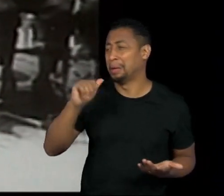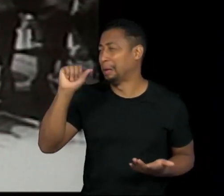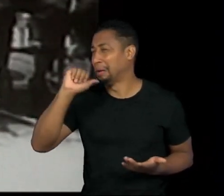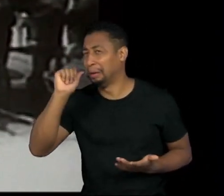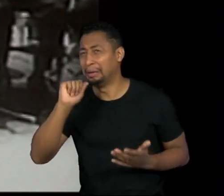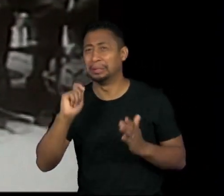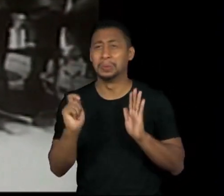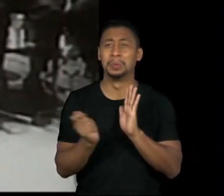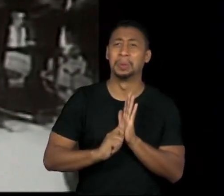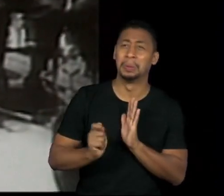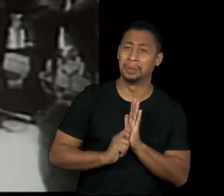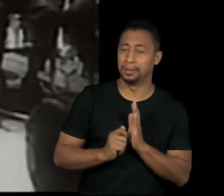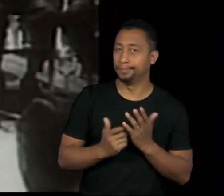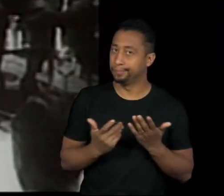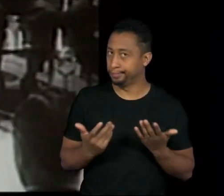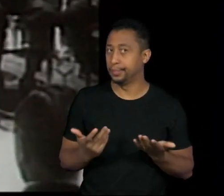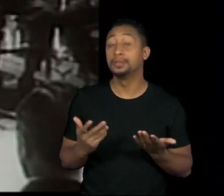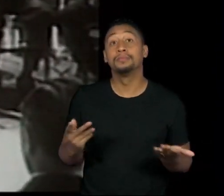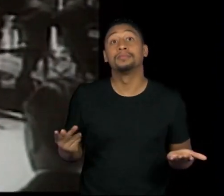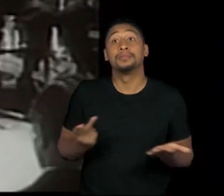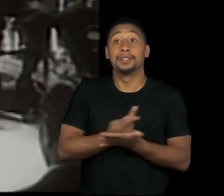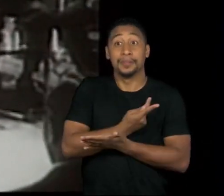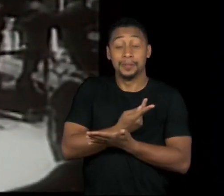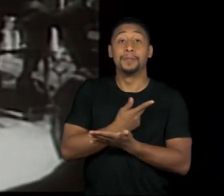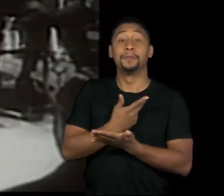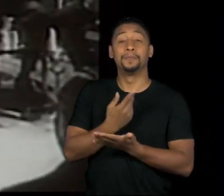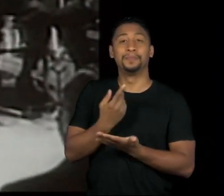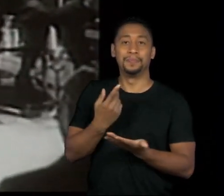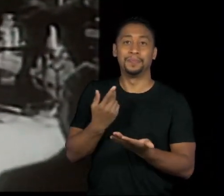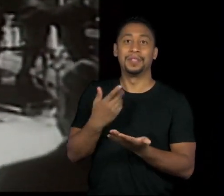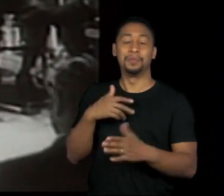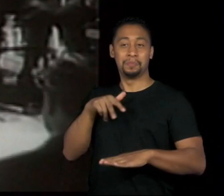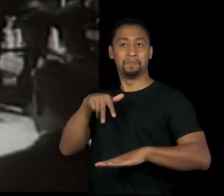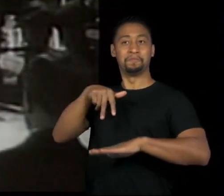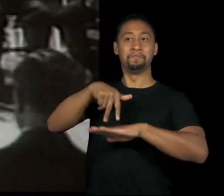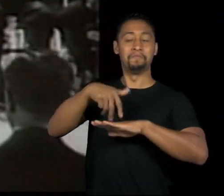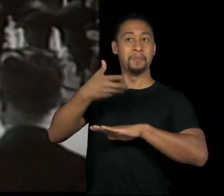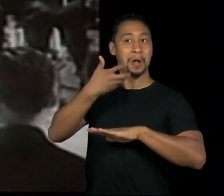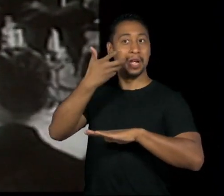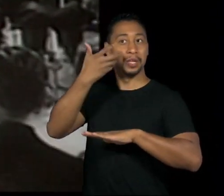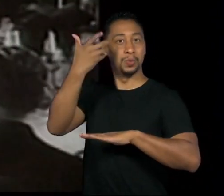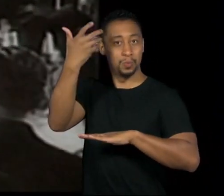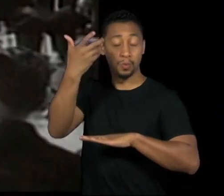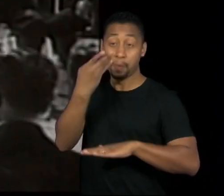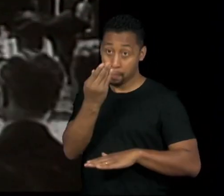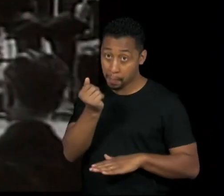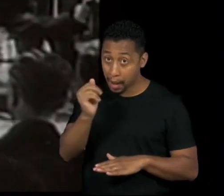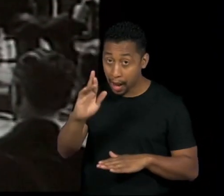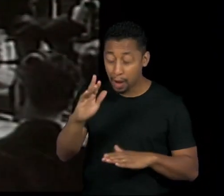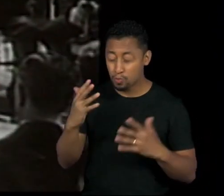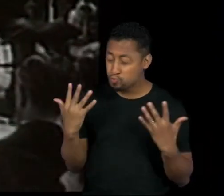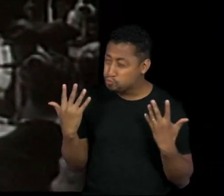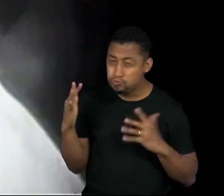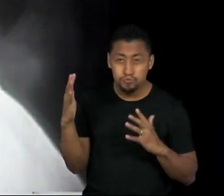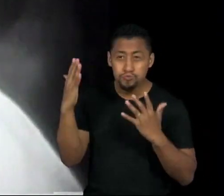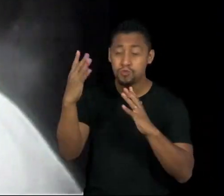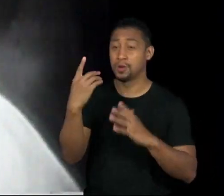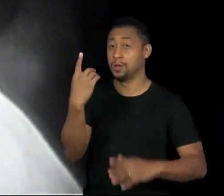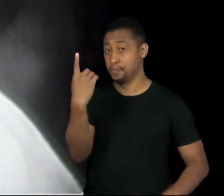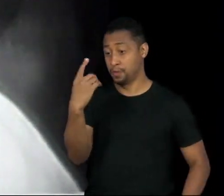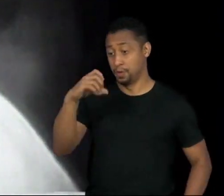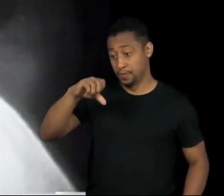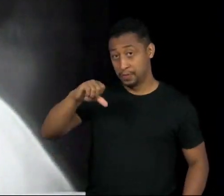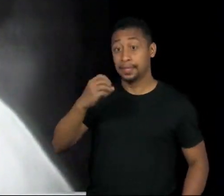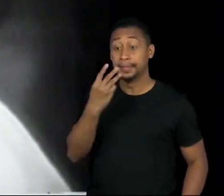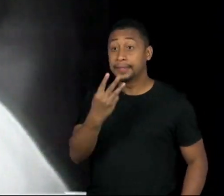Ainda jovem, cantou pela primeira vez em um bar e foi aplaudida de pé. Em 1933, Billie